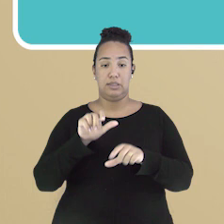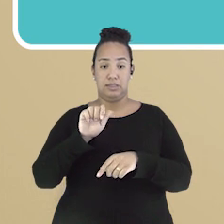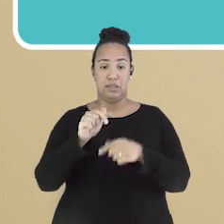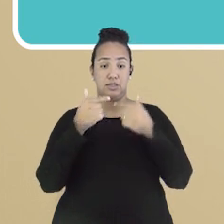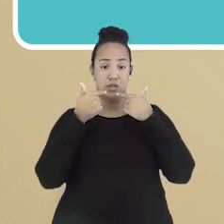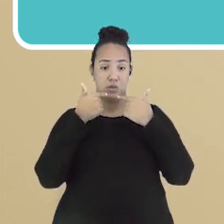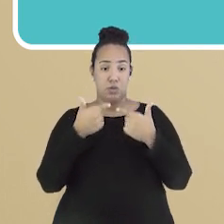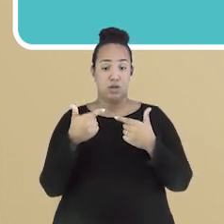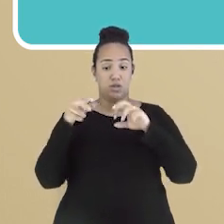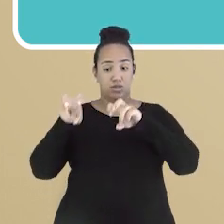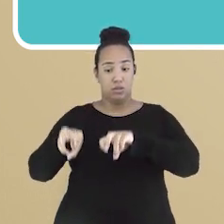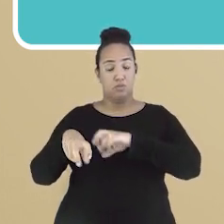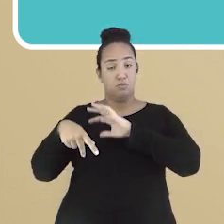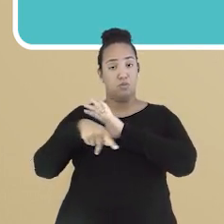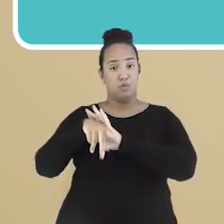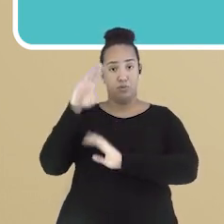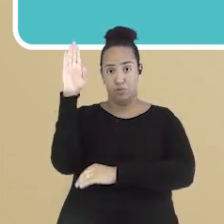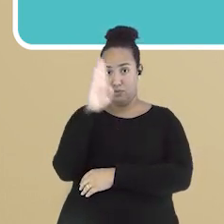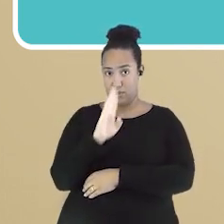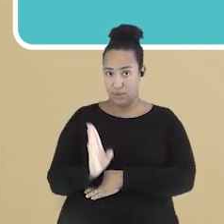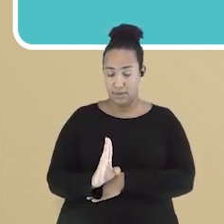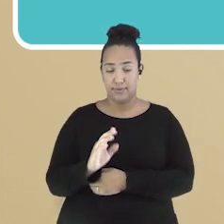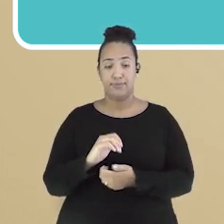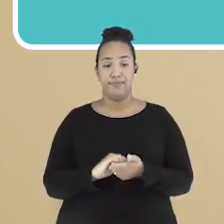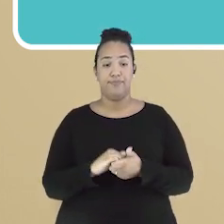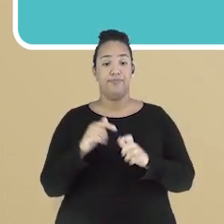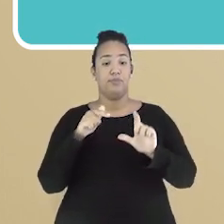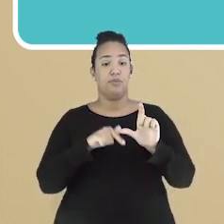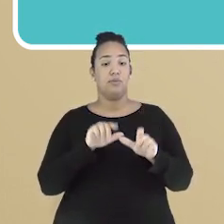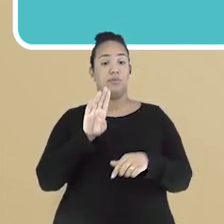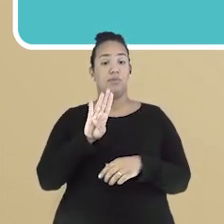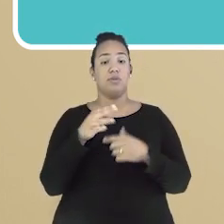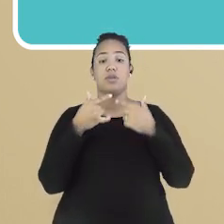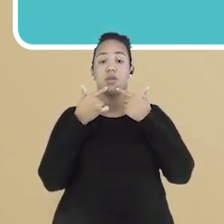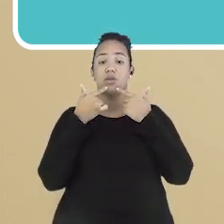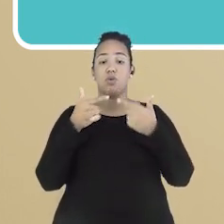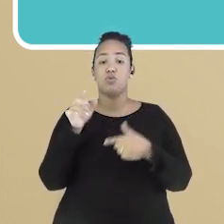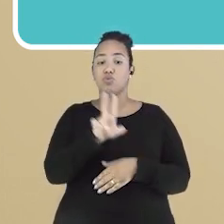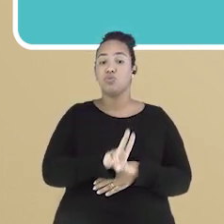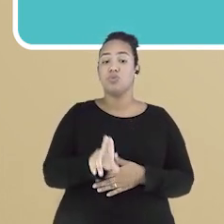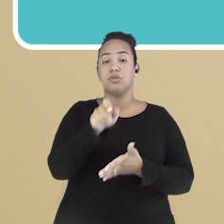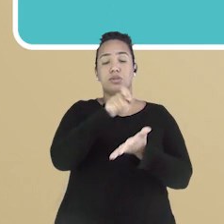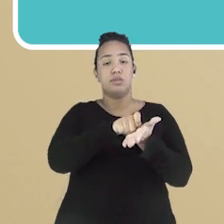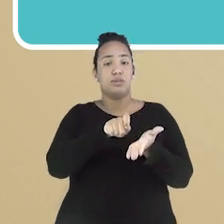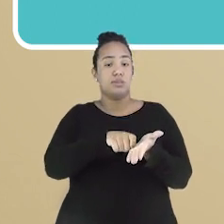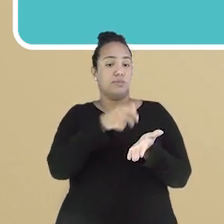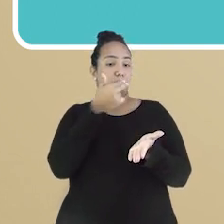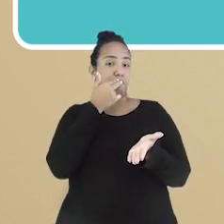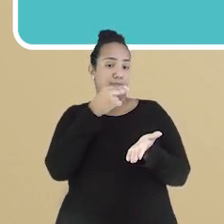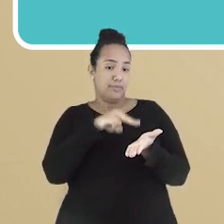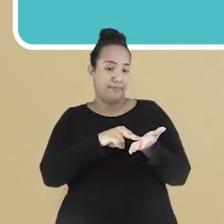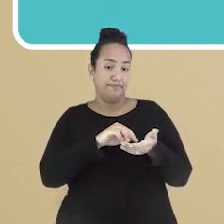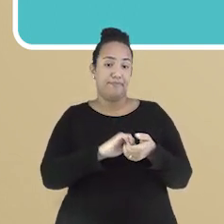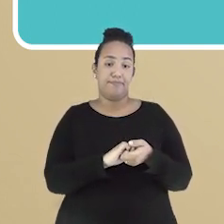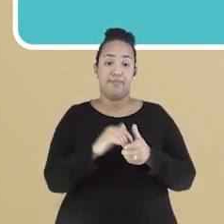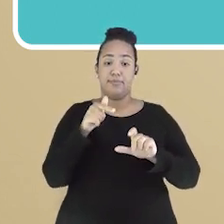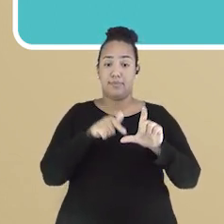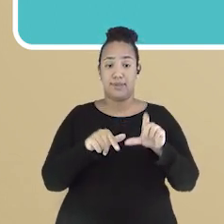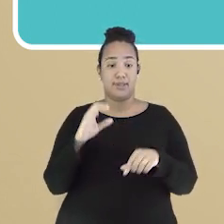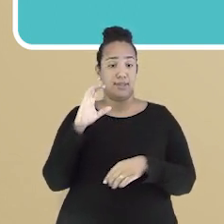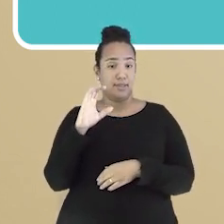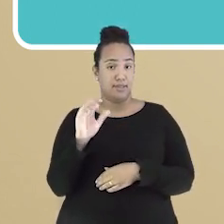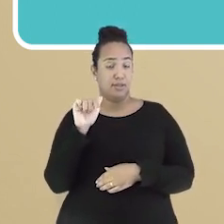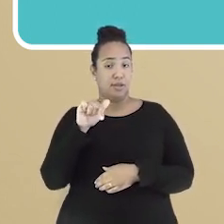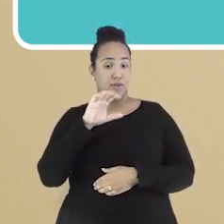Letra A. É a linguagem falada no interior do Brasil. Letra B. É a linguagem utilizada na escrita de uma carta.